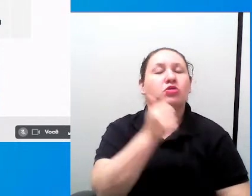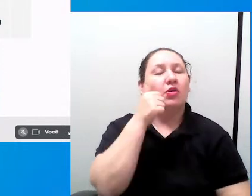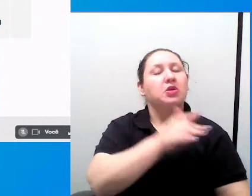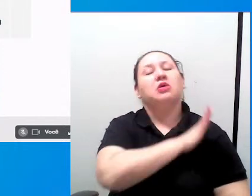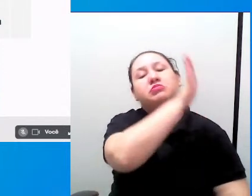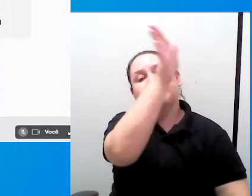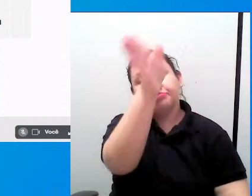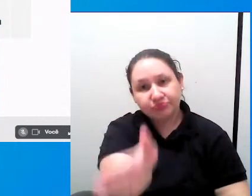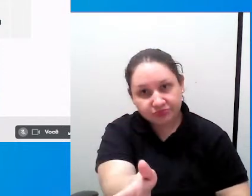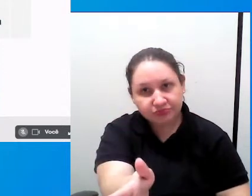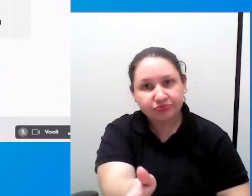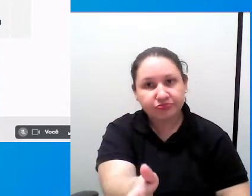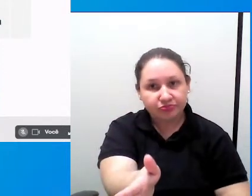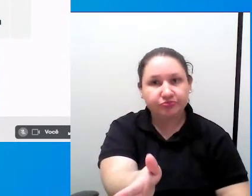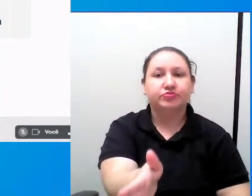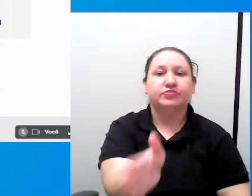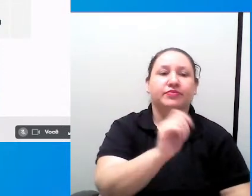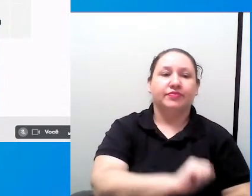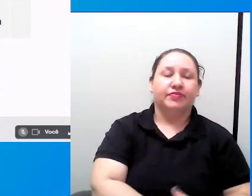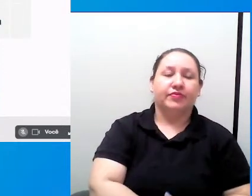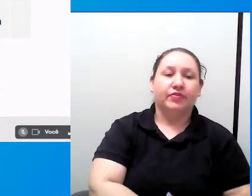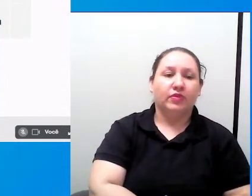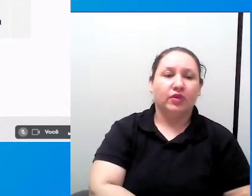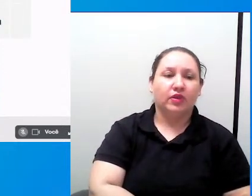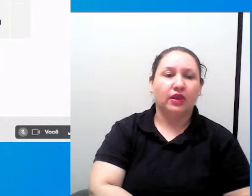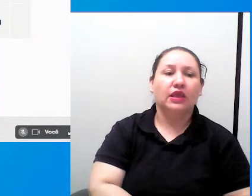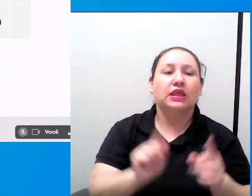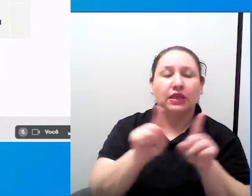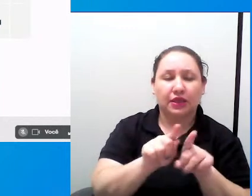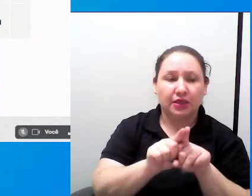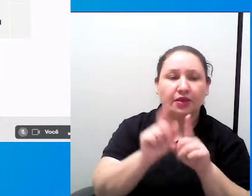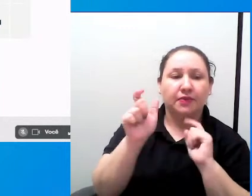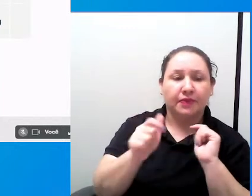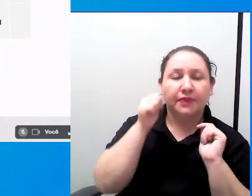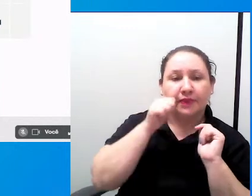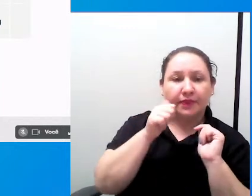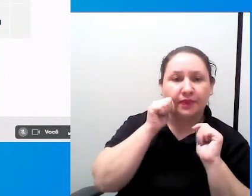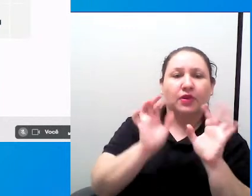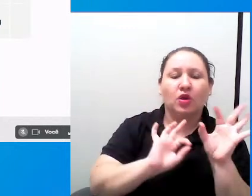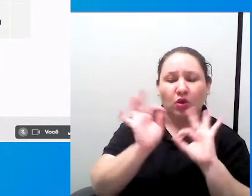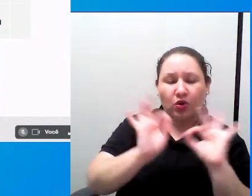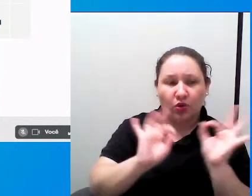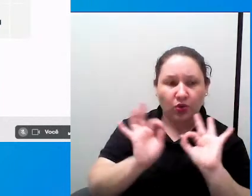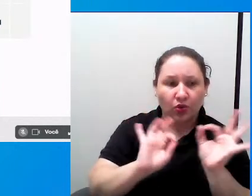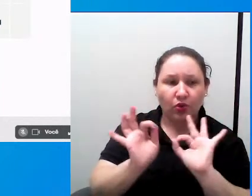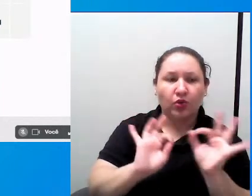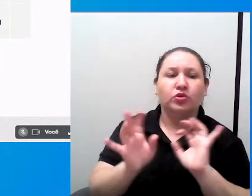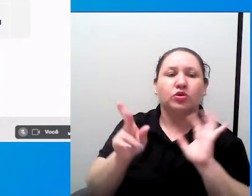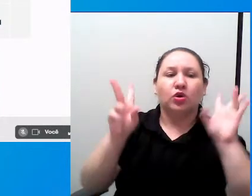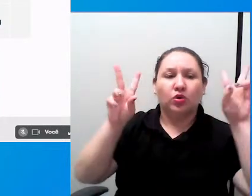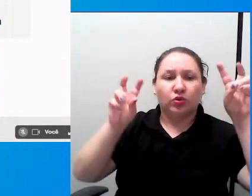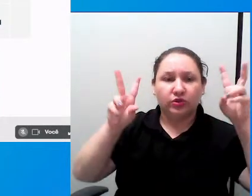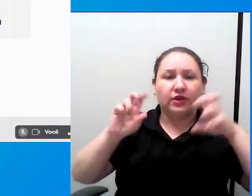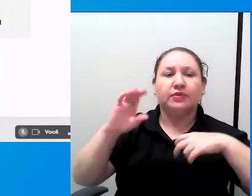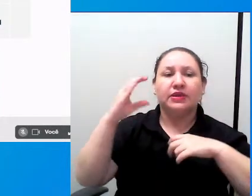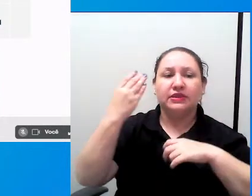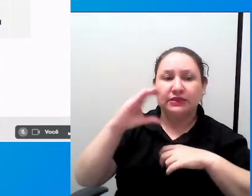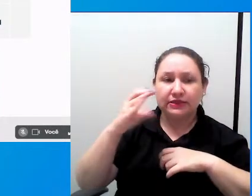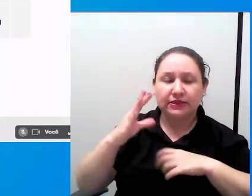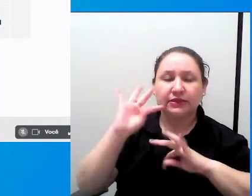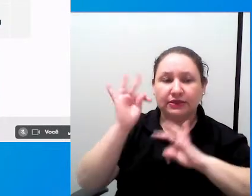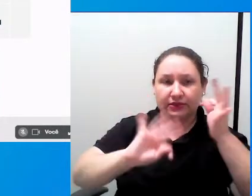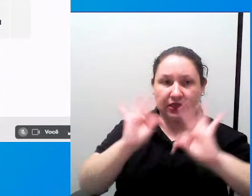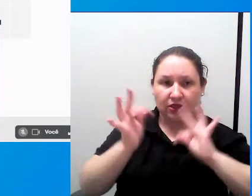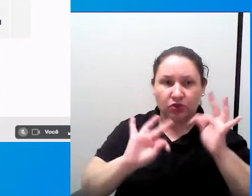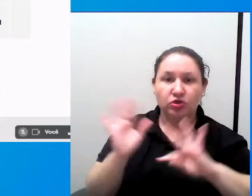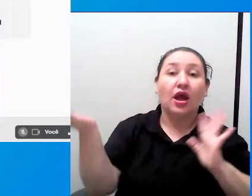curso de introdução à programação. E ela também participou da organização da Semana de Ciência e Tecnologia. Então, até o quarto